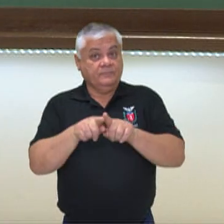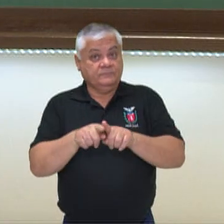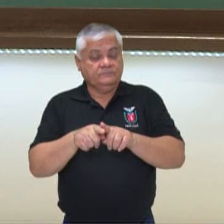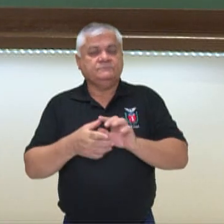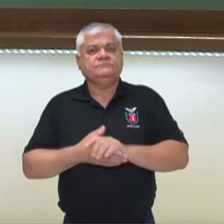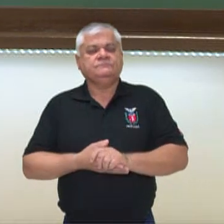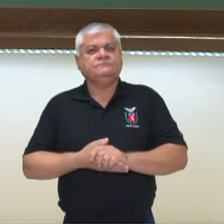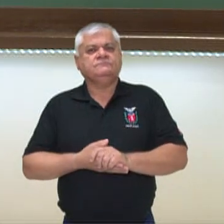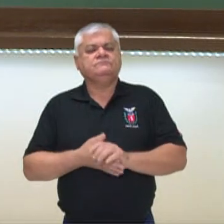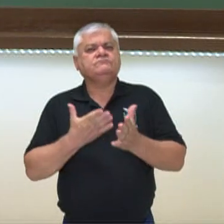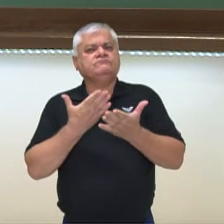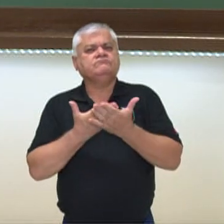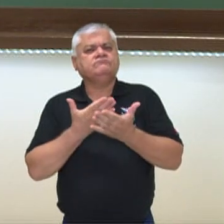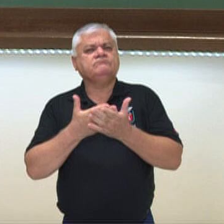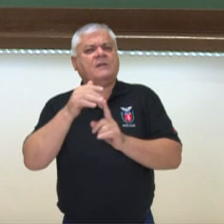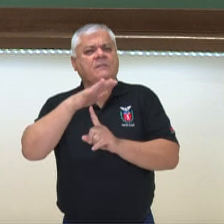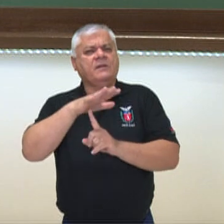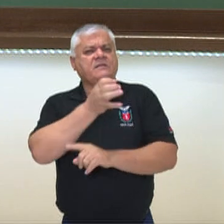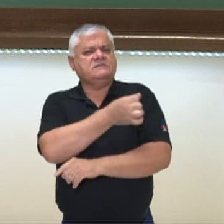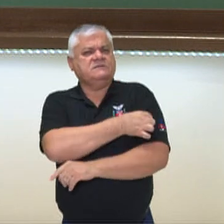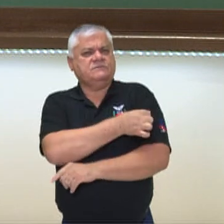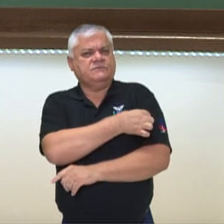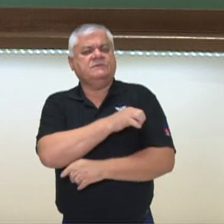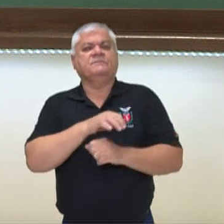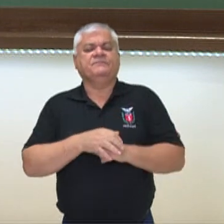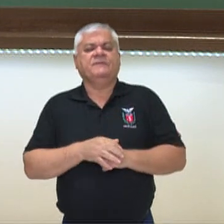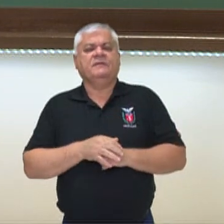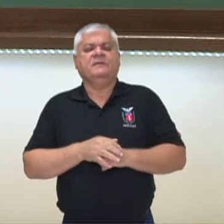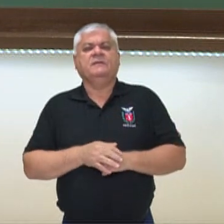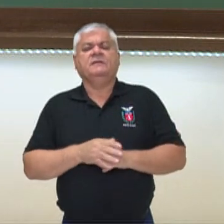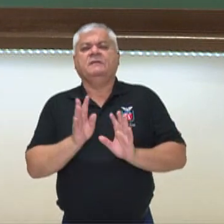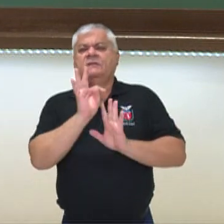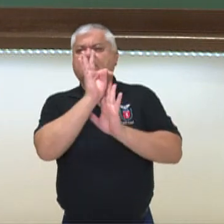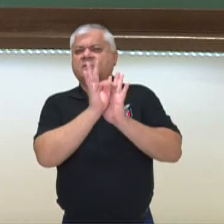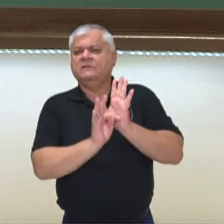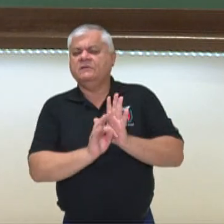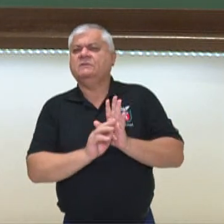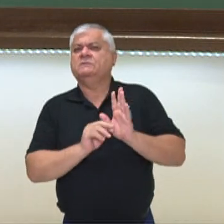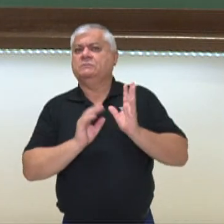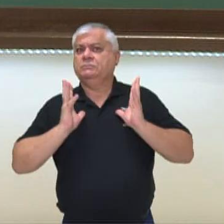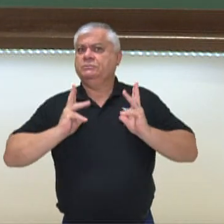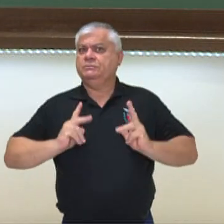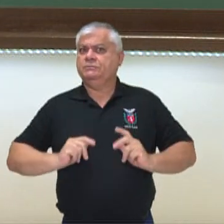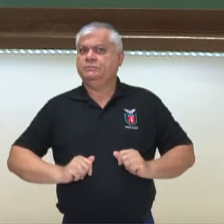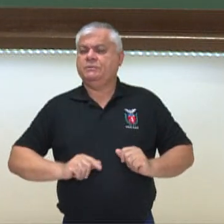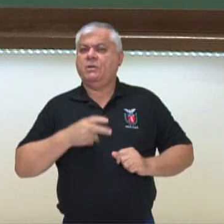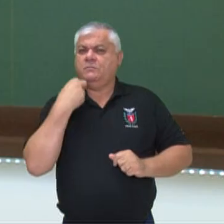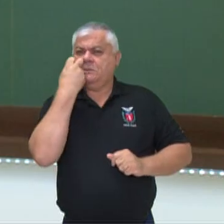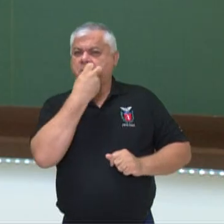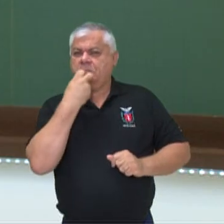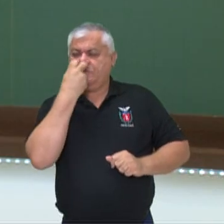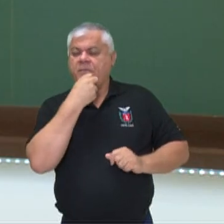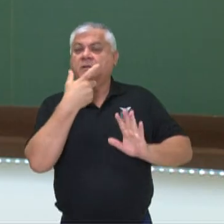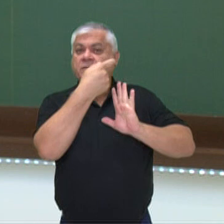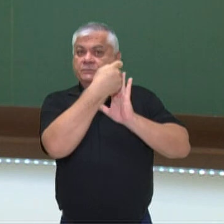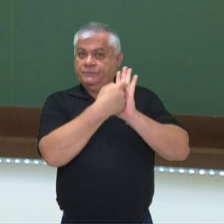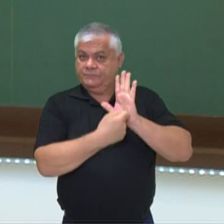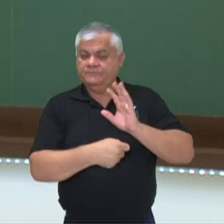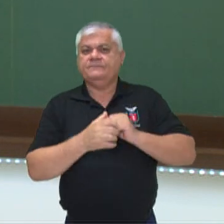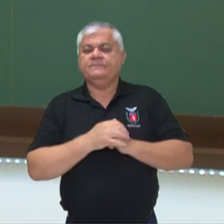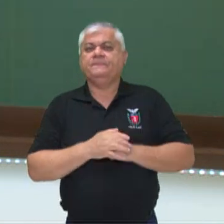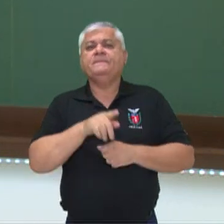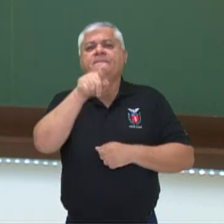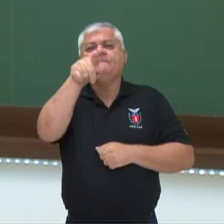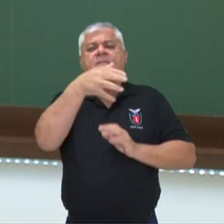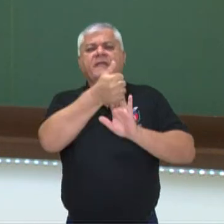Retornamos com a nossa aula Paraná, sexto ano, textos sagrados, orais e escritos. E aqui você teve que escrever na atividade a